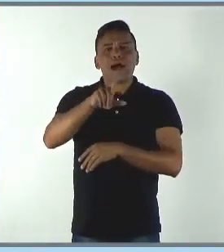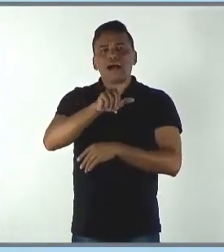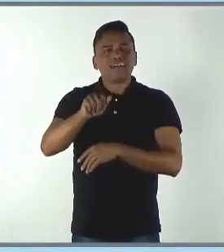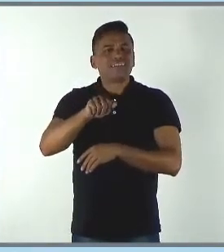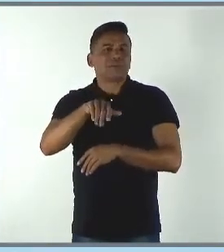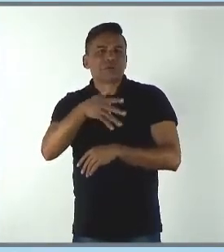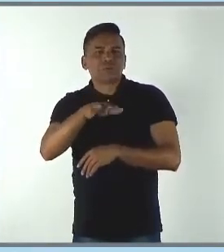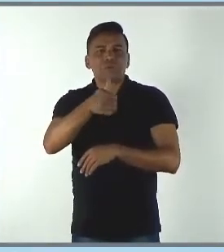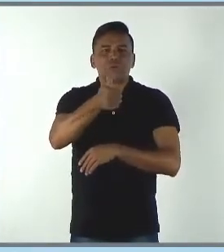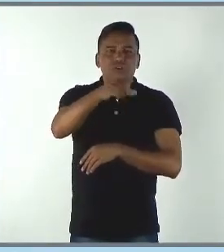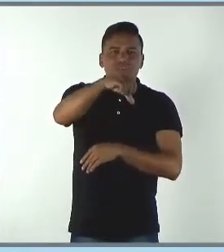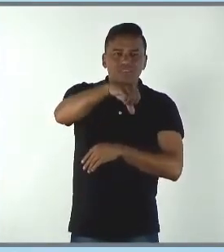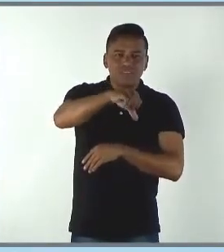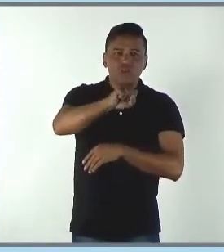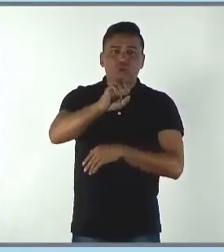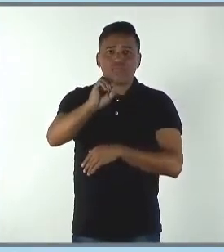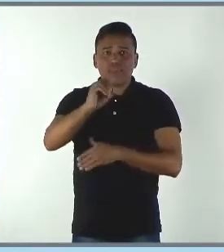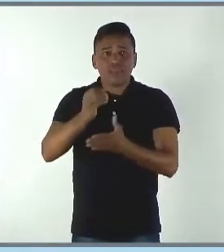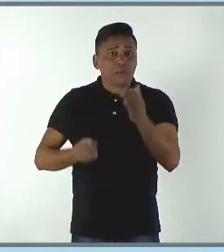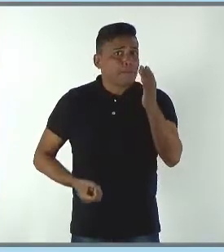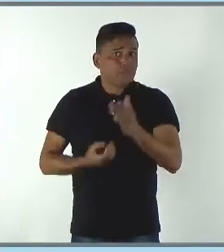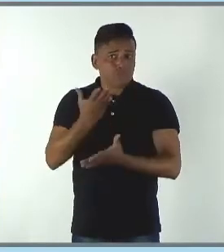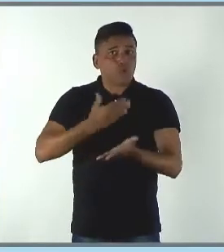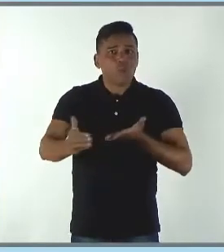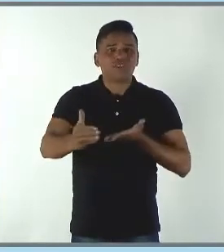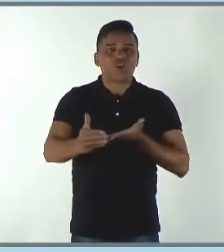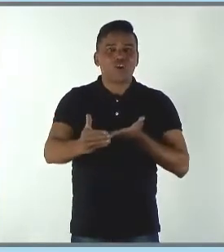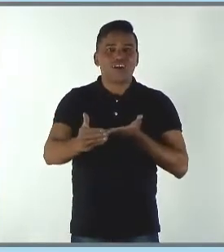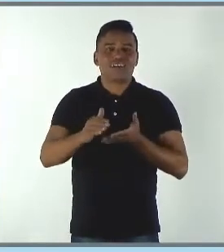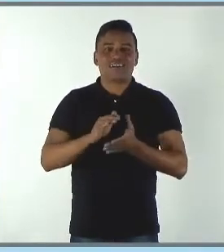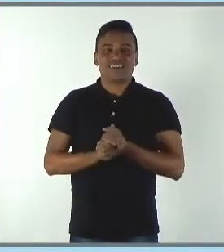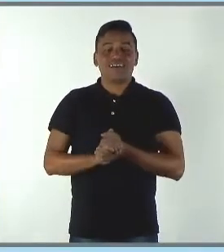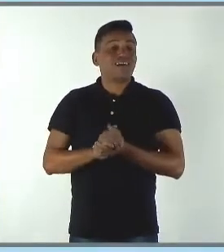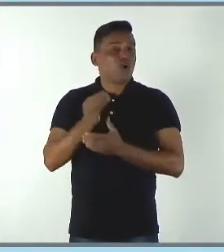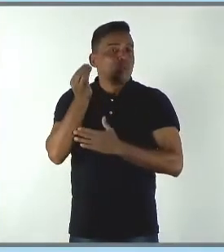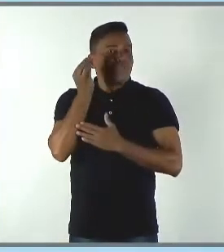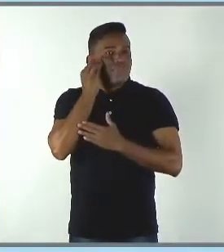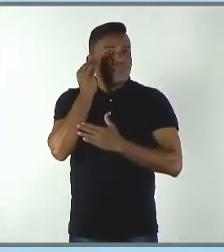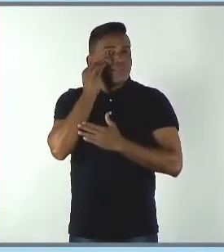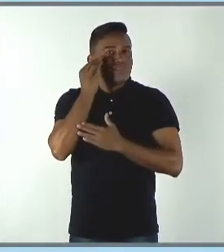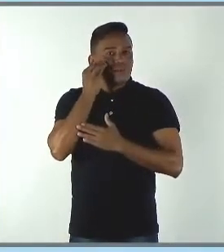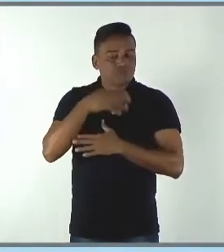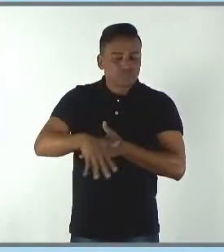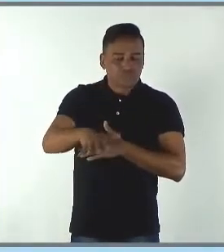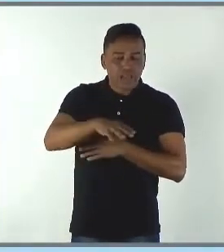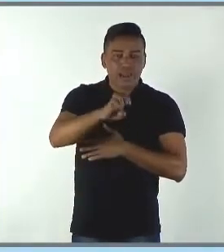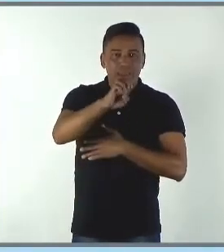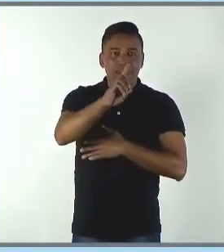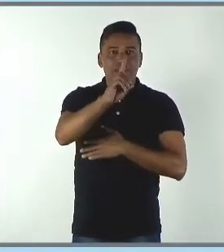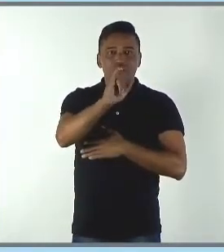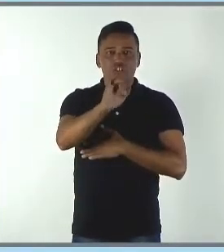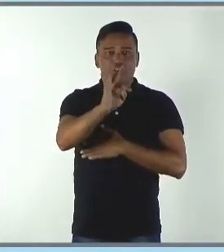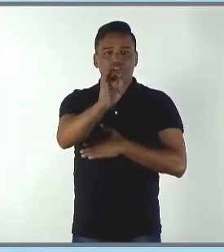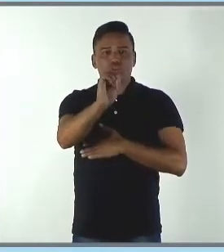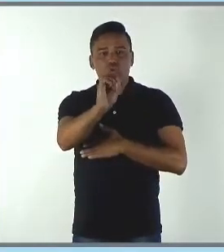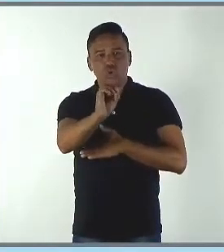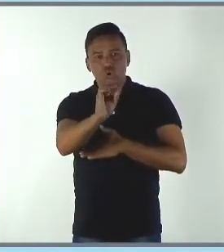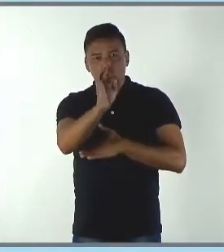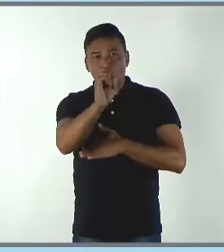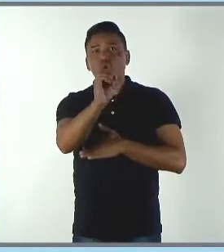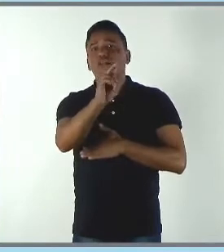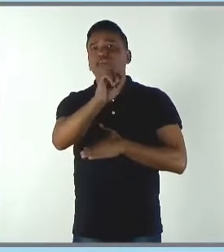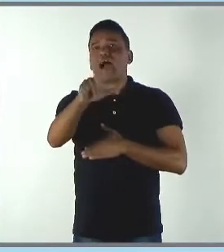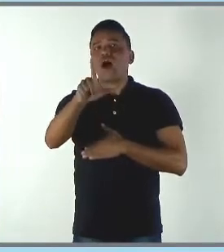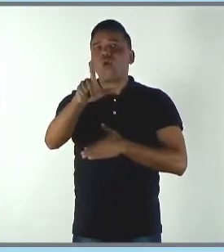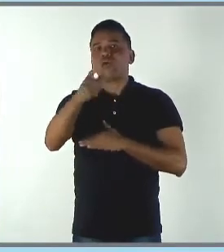essas percepções mostram que ela está tentando desenhar, no seu trabalho editorial, pelos textos que publica, ela meio